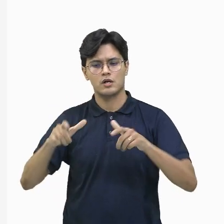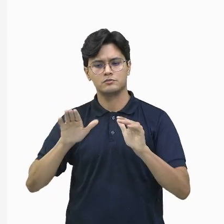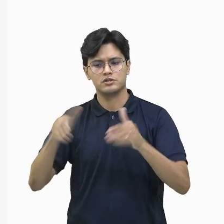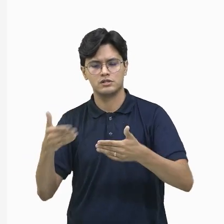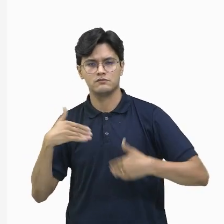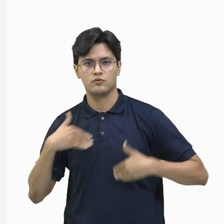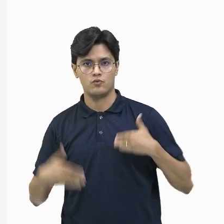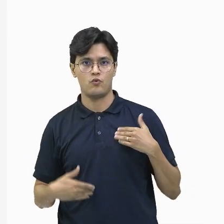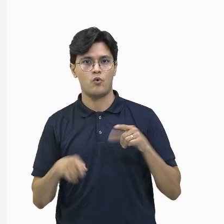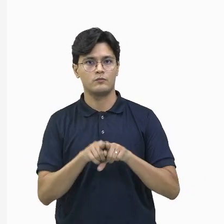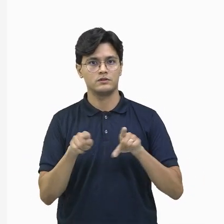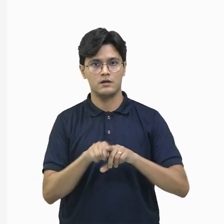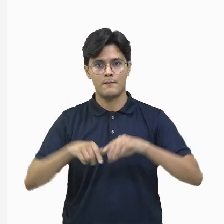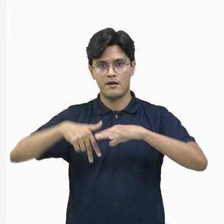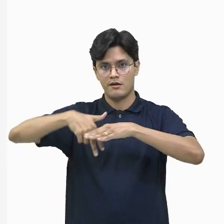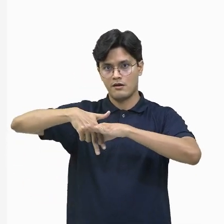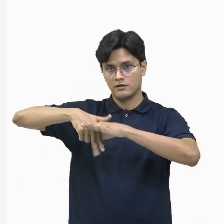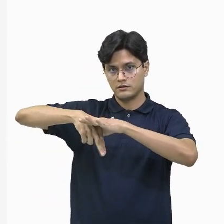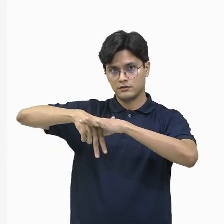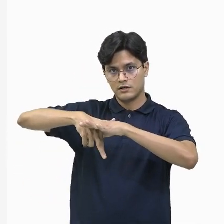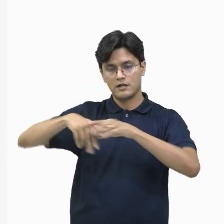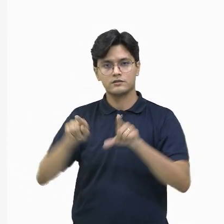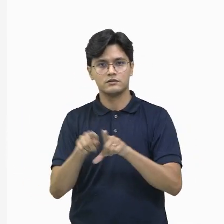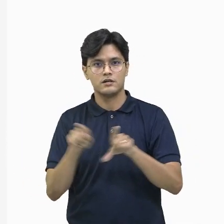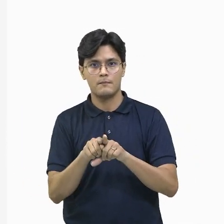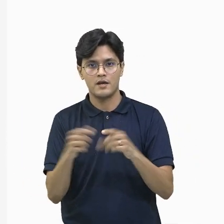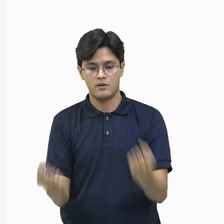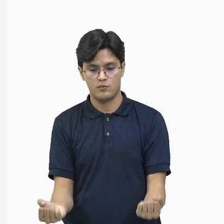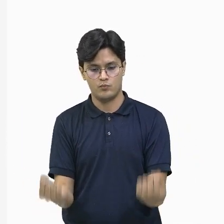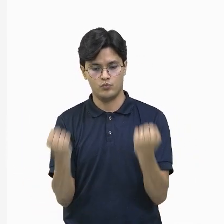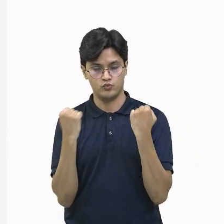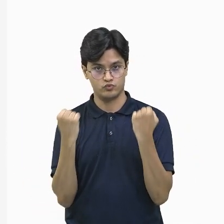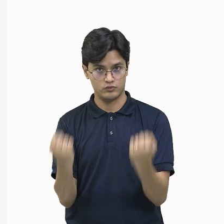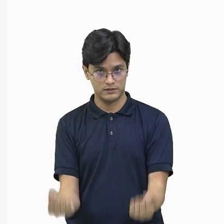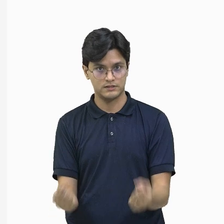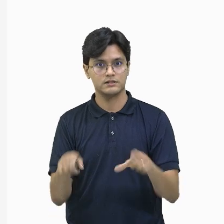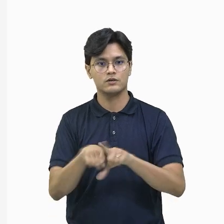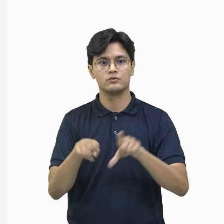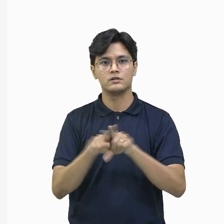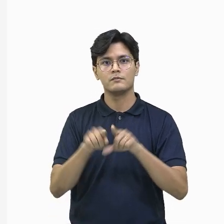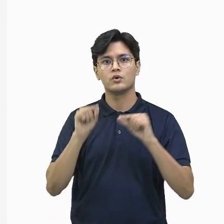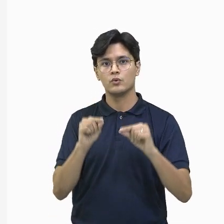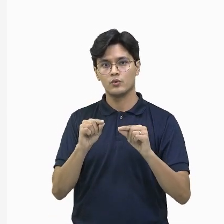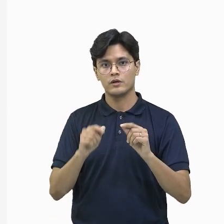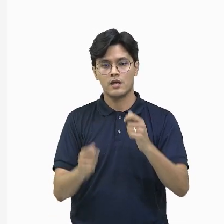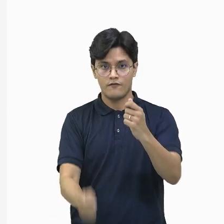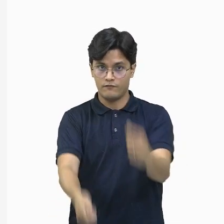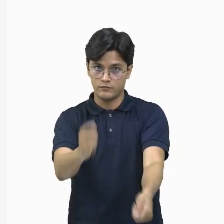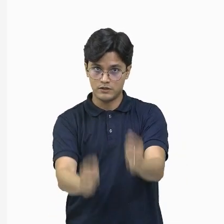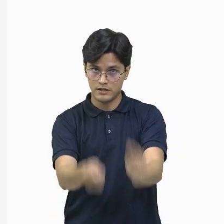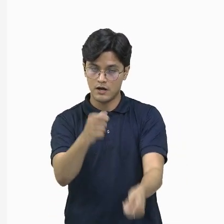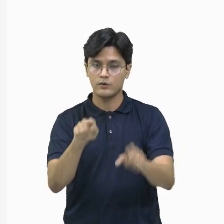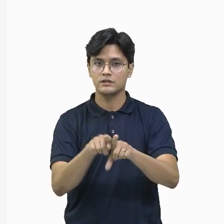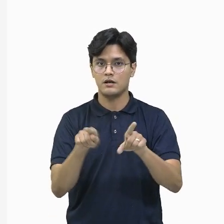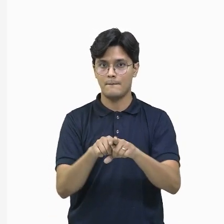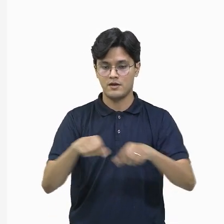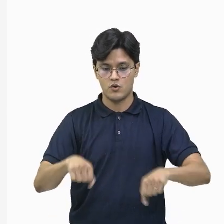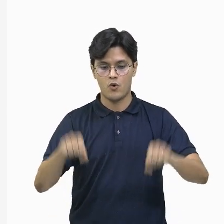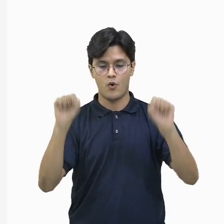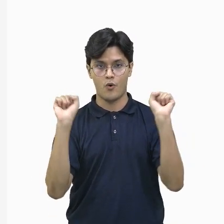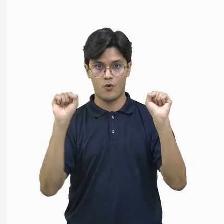hidroginástica, a musculação, o treinamento funcional e o crossfit. Bom, como vocês estão vendo aí,